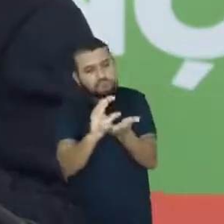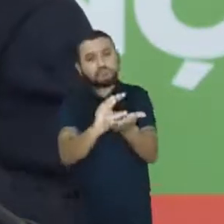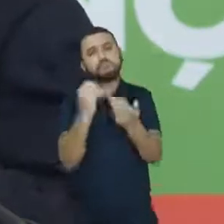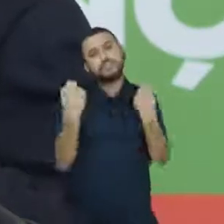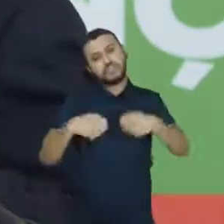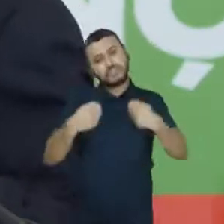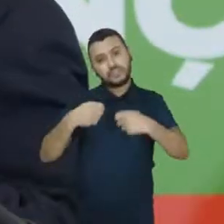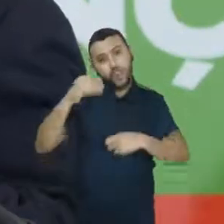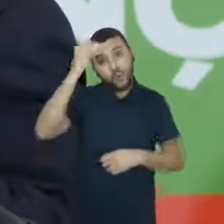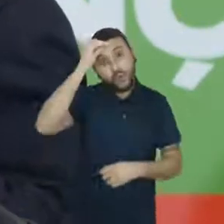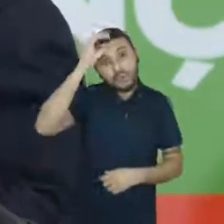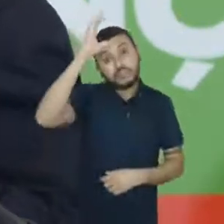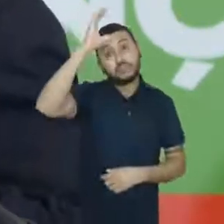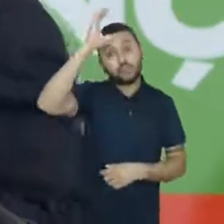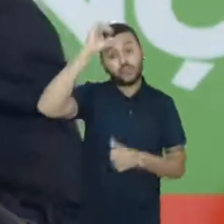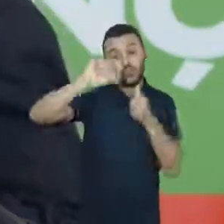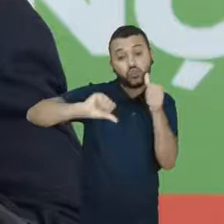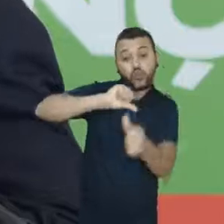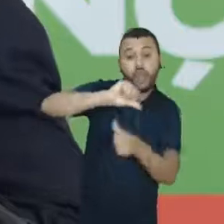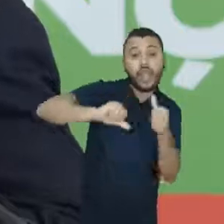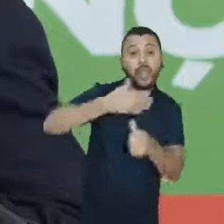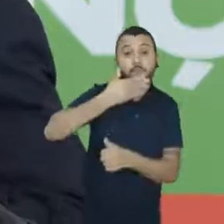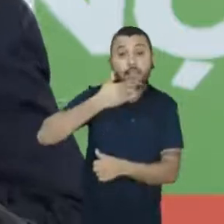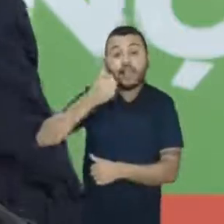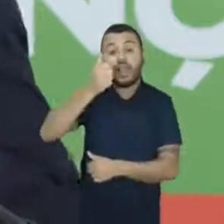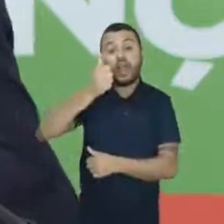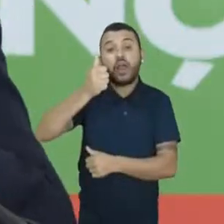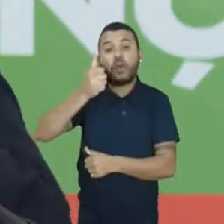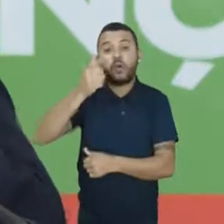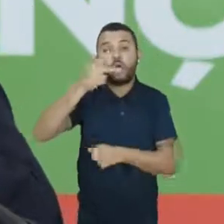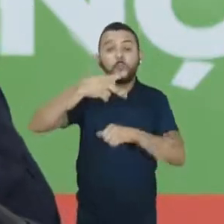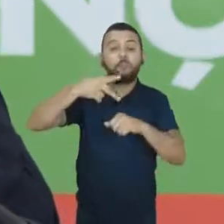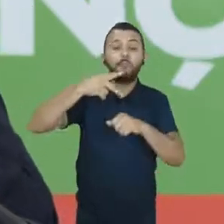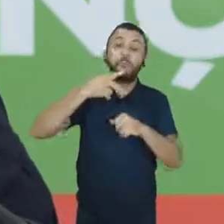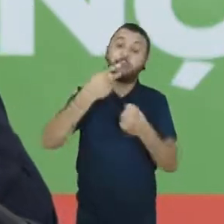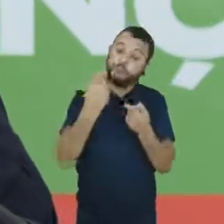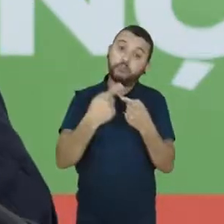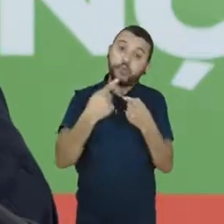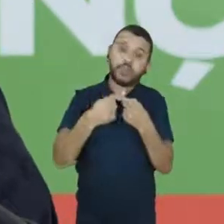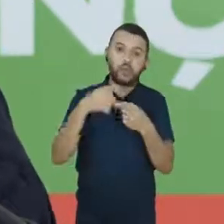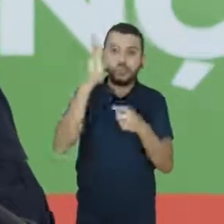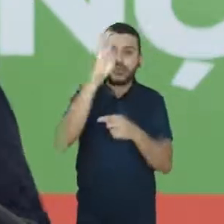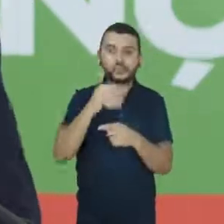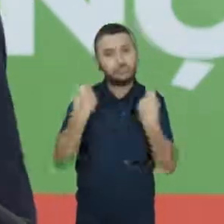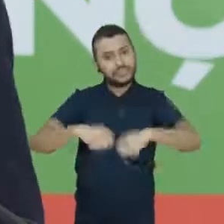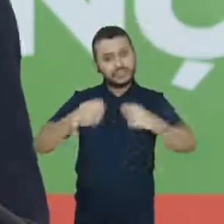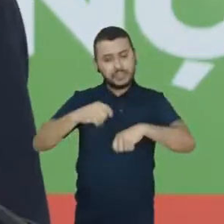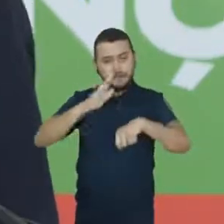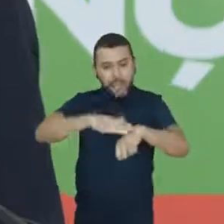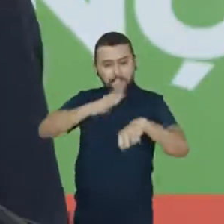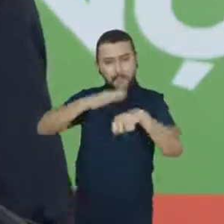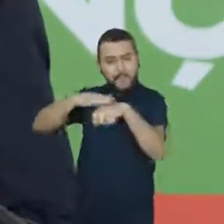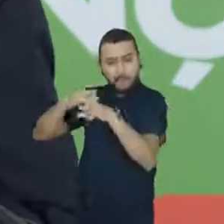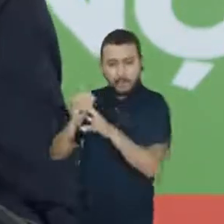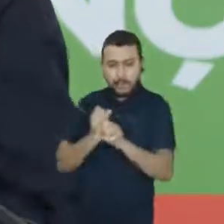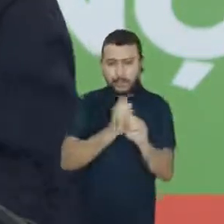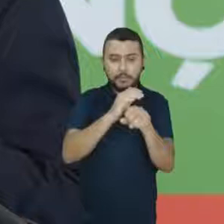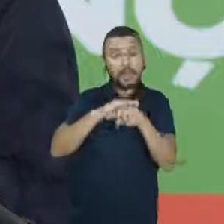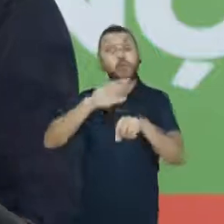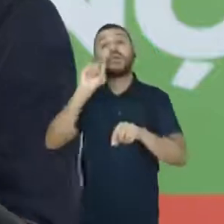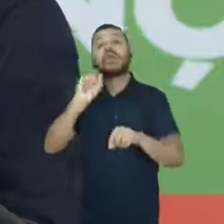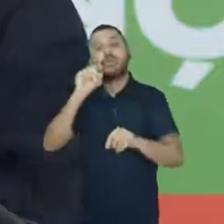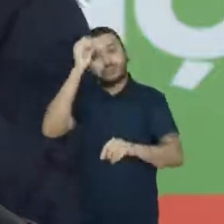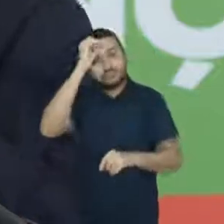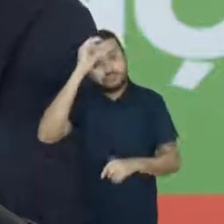transformar, num país exportador de conhecimento. A gente não quer exportar só commodities, a gente quer